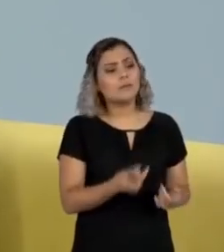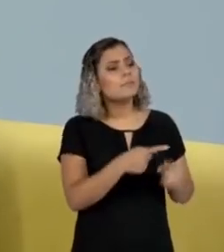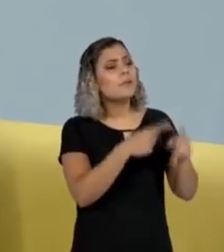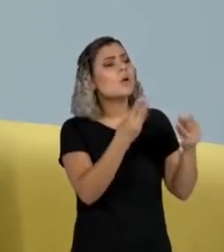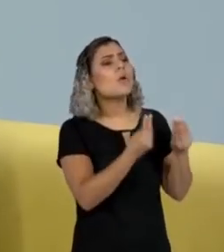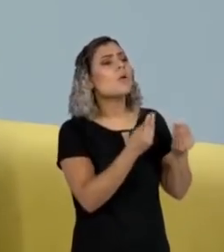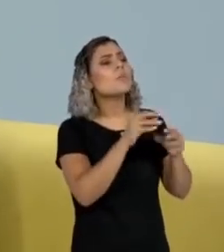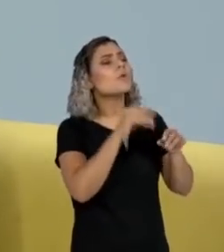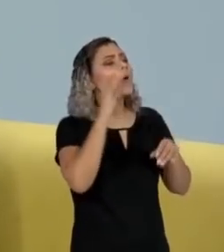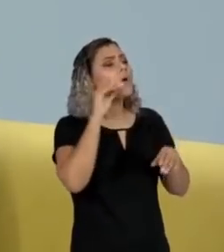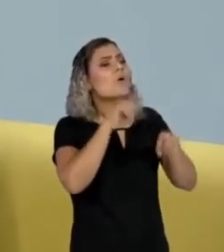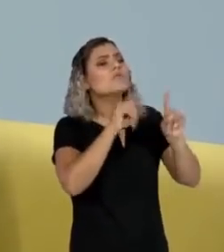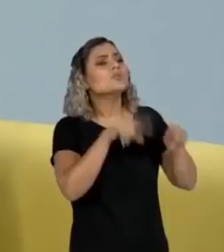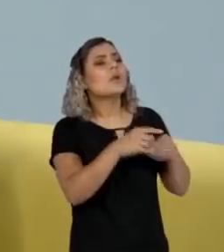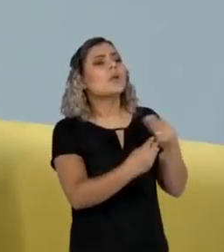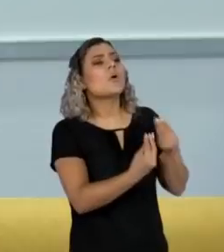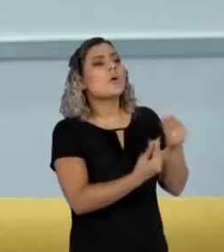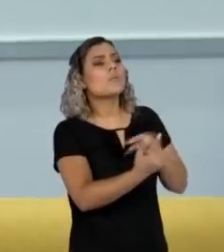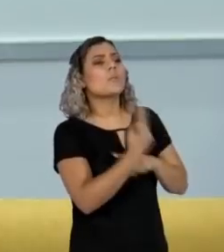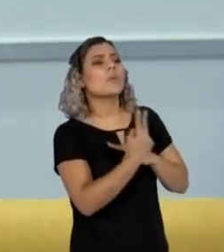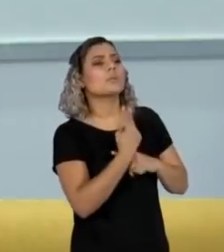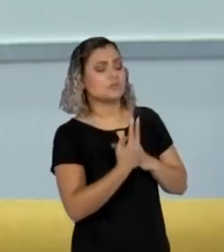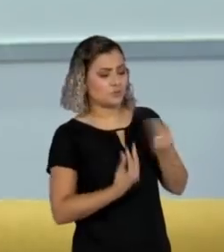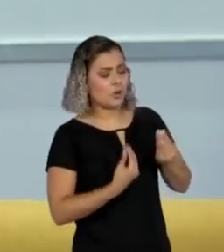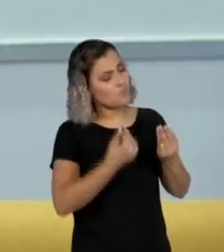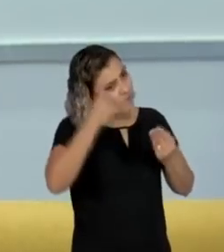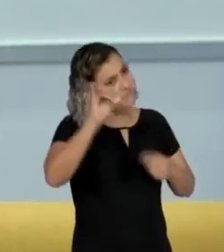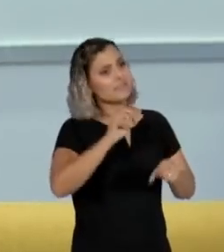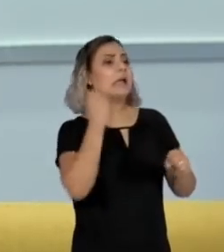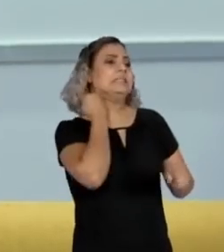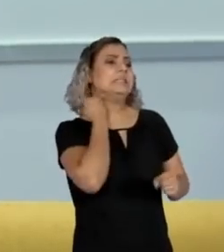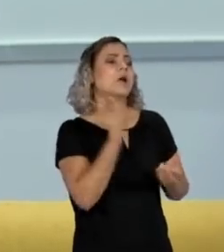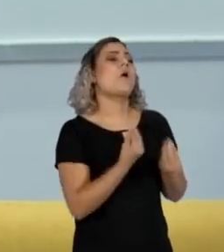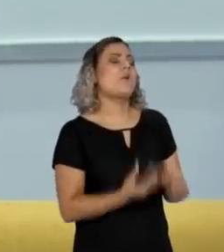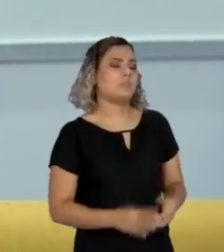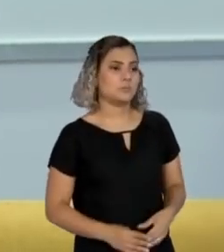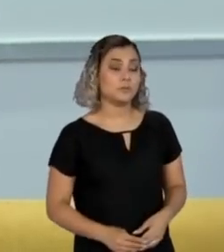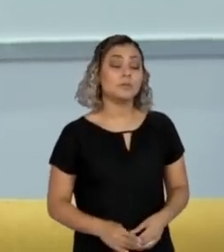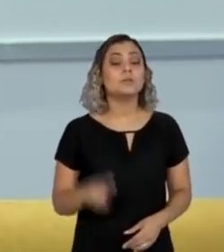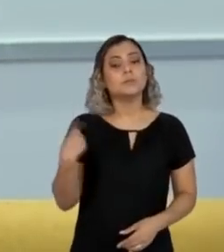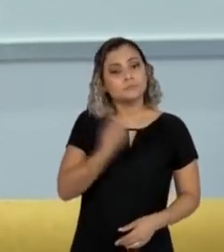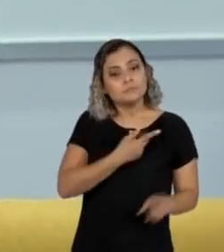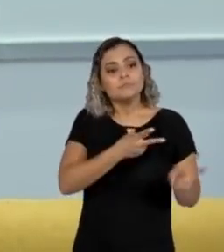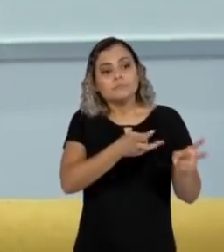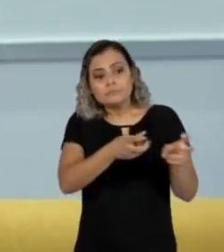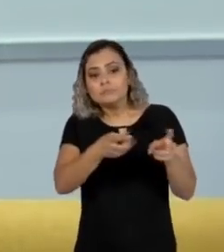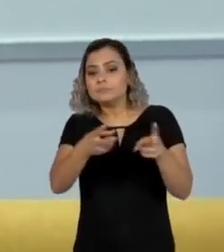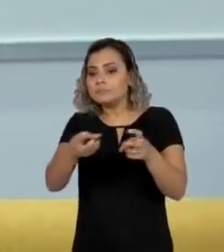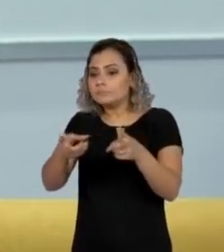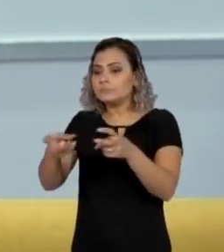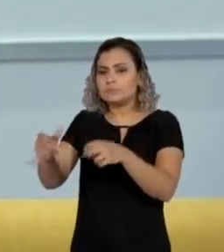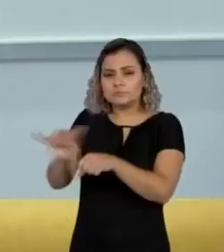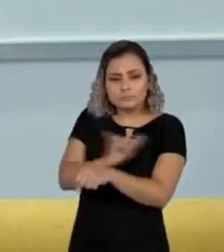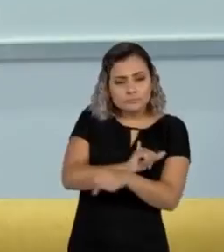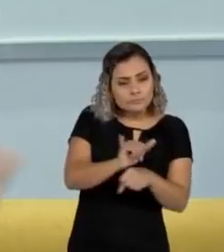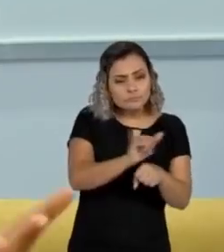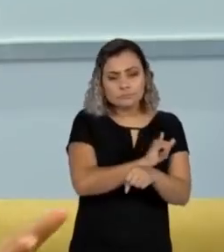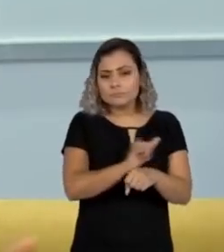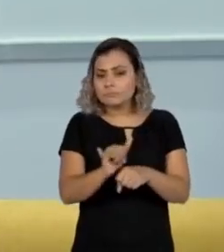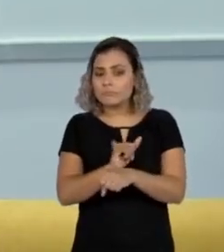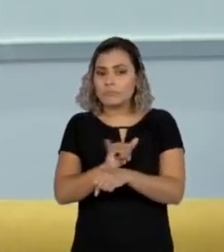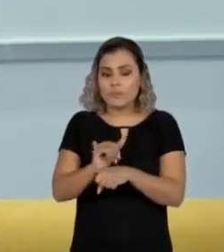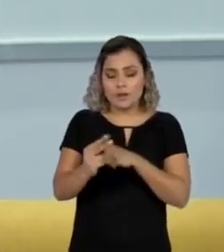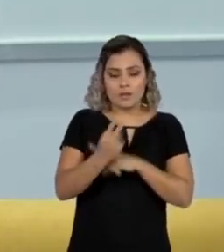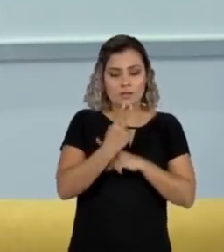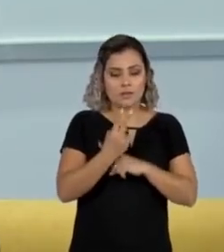como se proteger? Olha, o que a gente observou é que ao longo do tempo as estratégias defensivas,